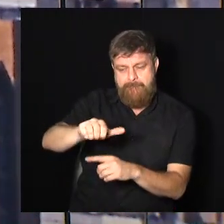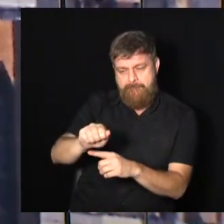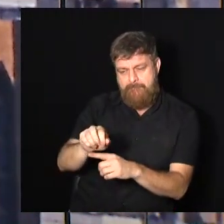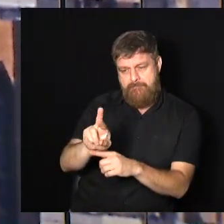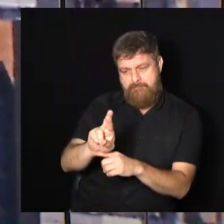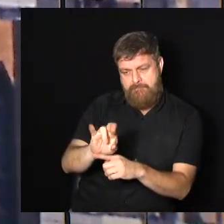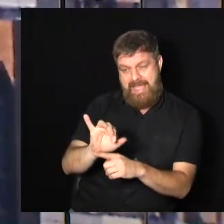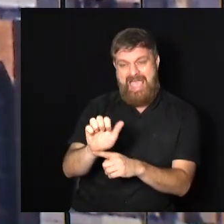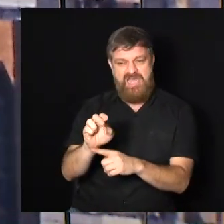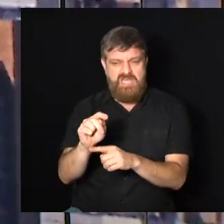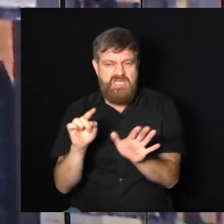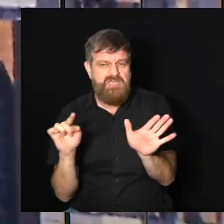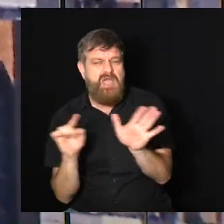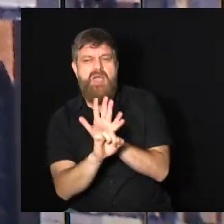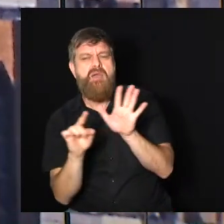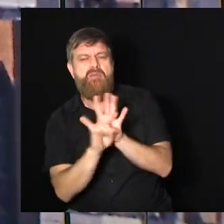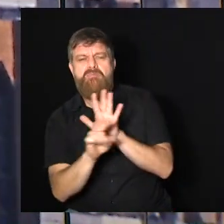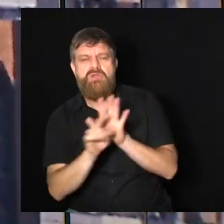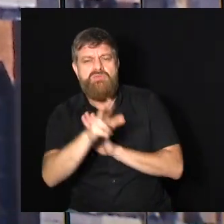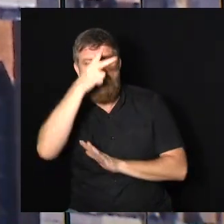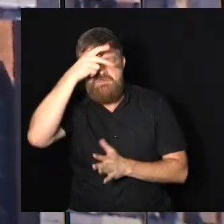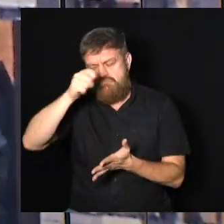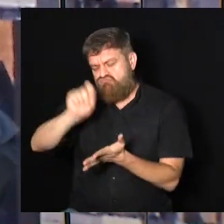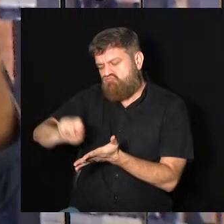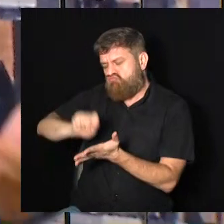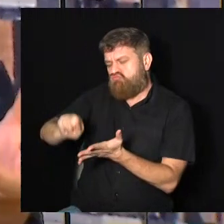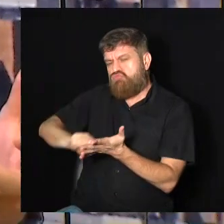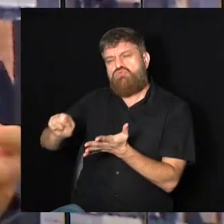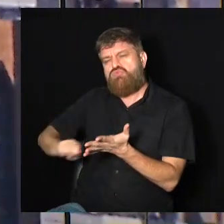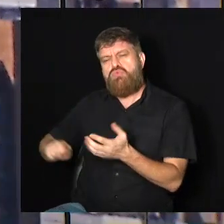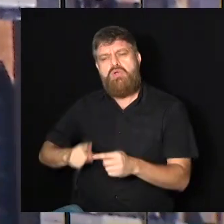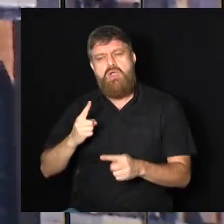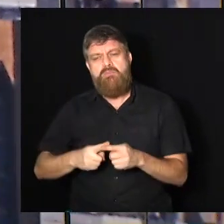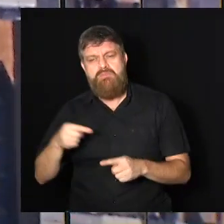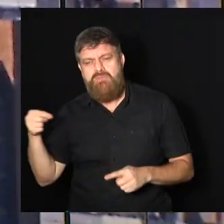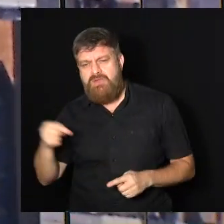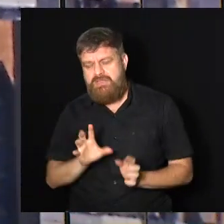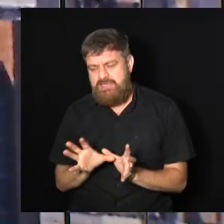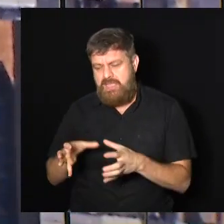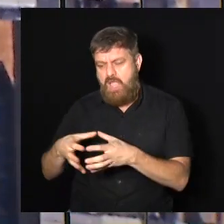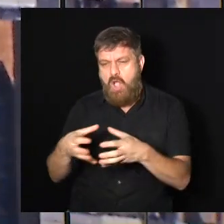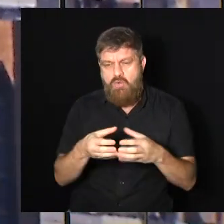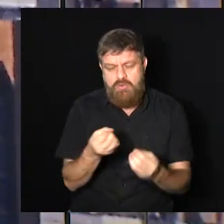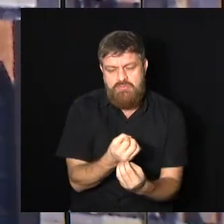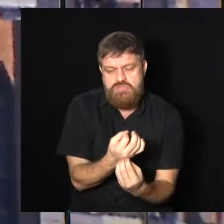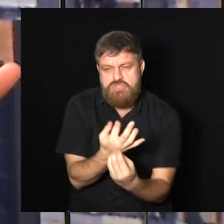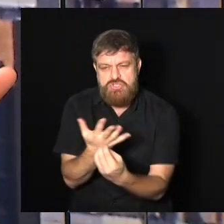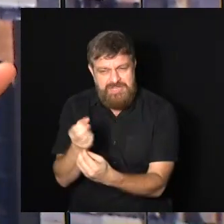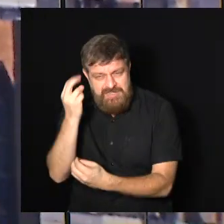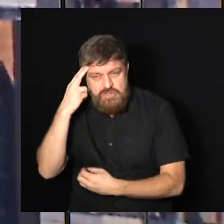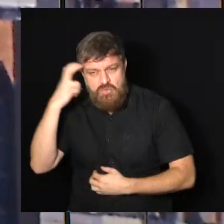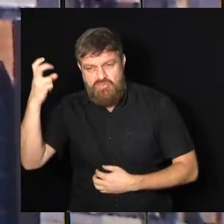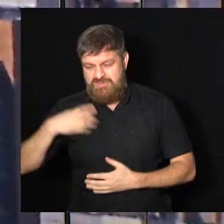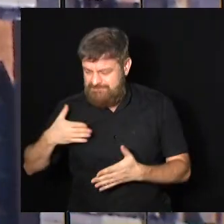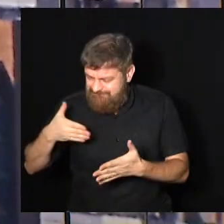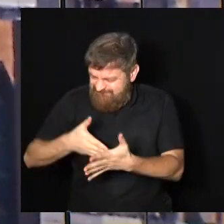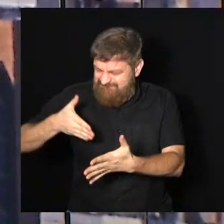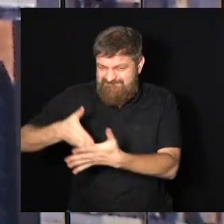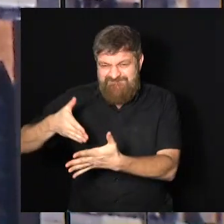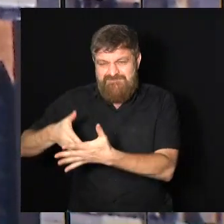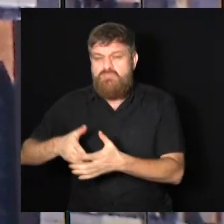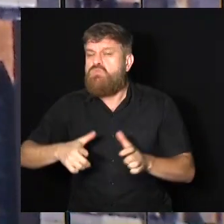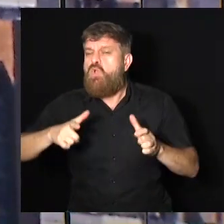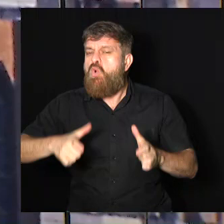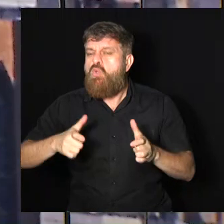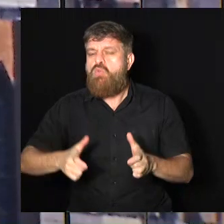requerimento questionando o Executivo sobre a restrição que alguns grupos artísticos têm enfrentado para utilizar